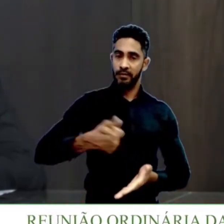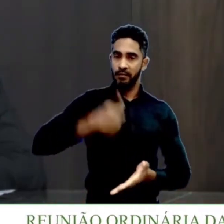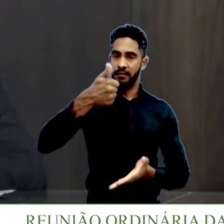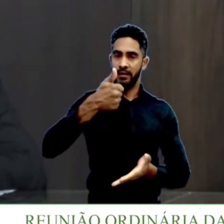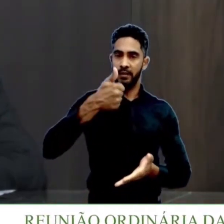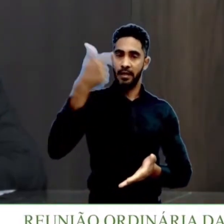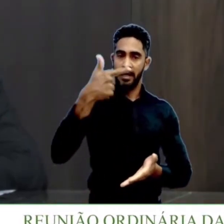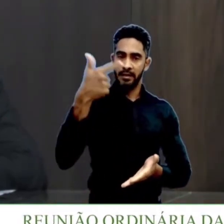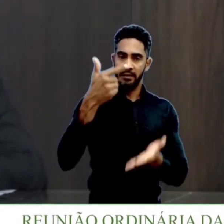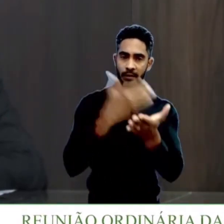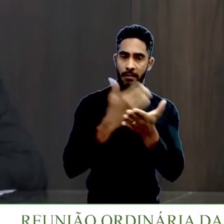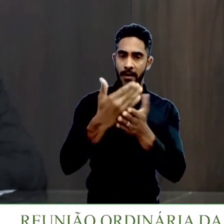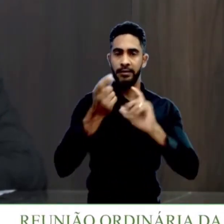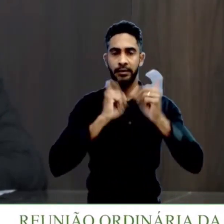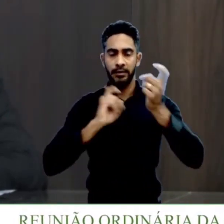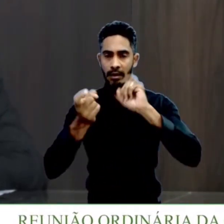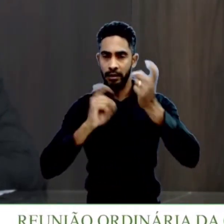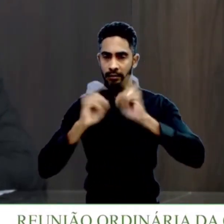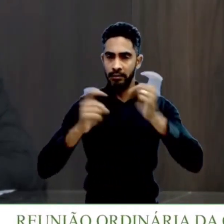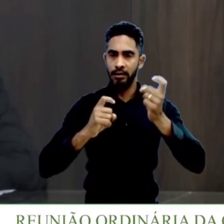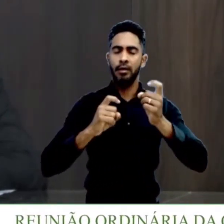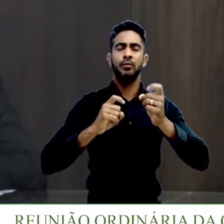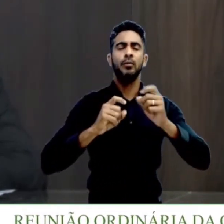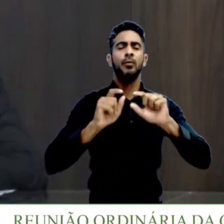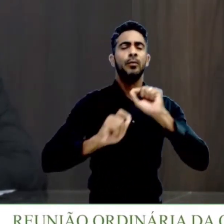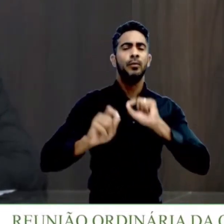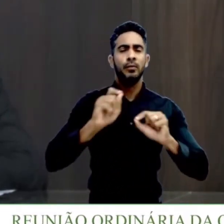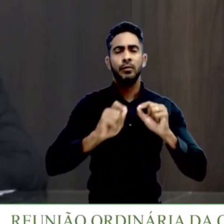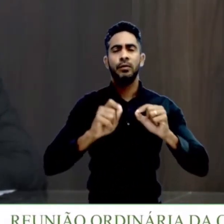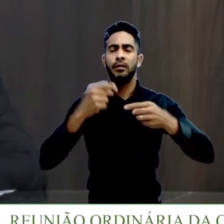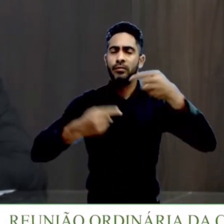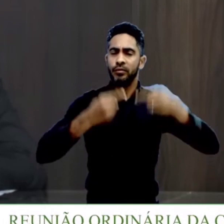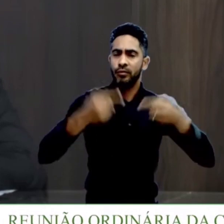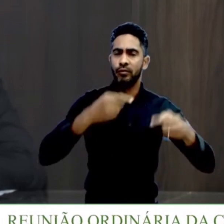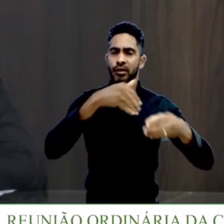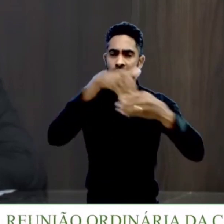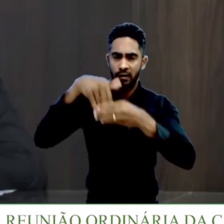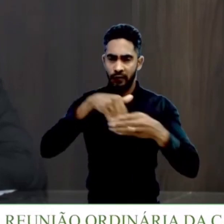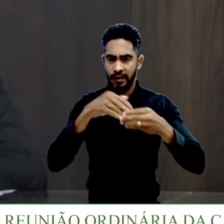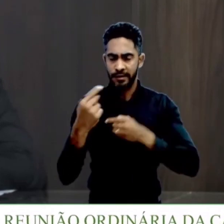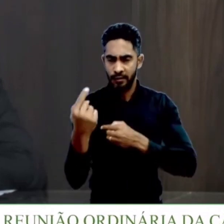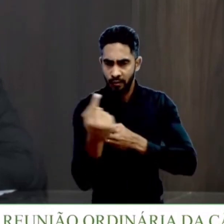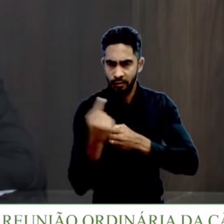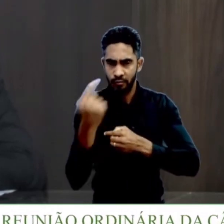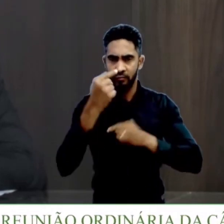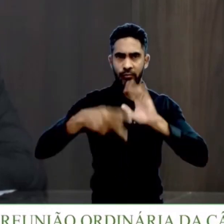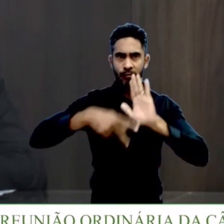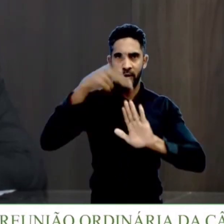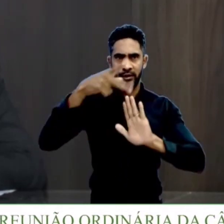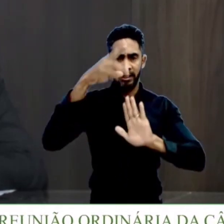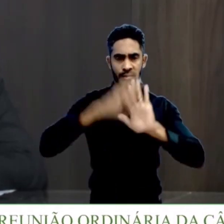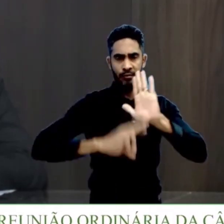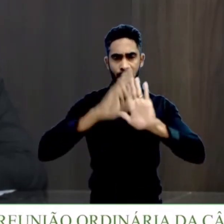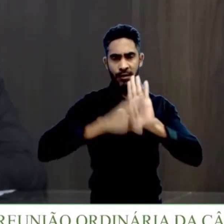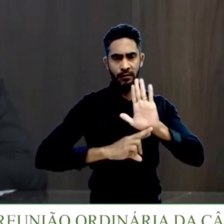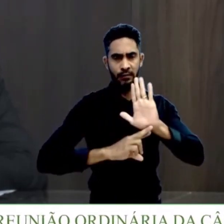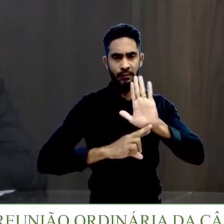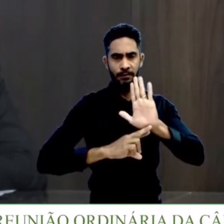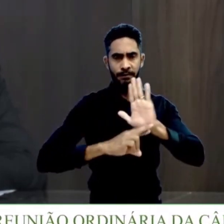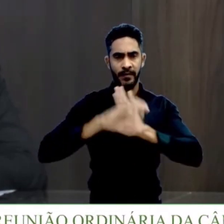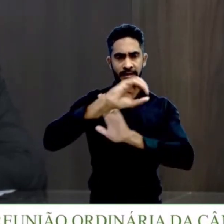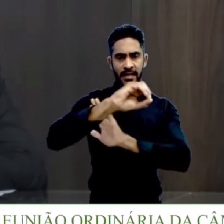para a segunda parte da reunião, quando passou-se para a discussão e votação em turno único do projeto de resolução